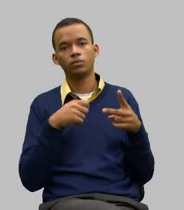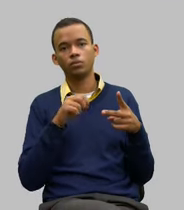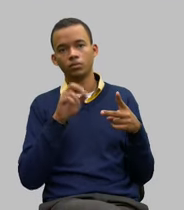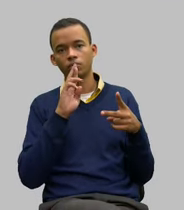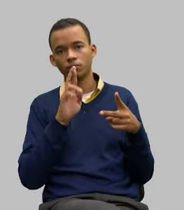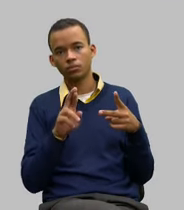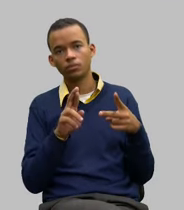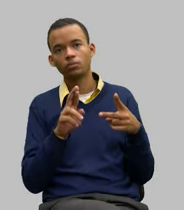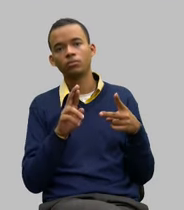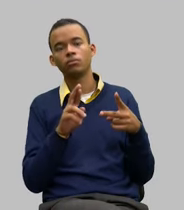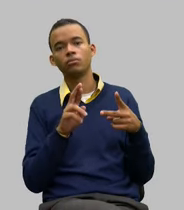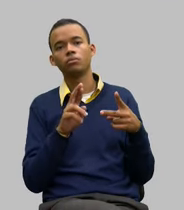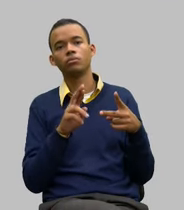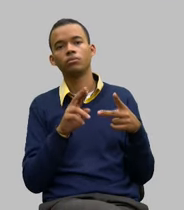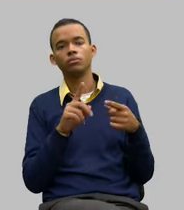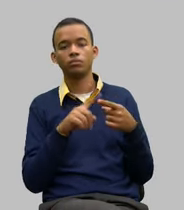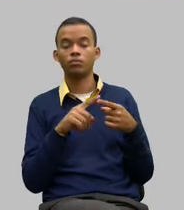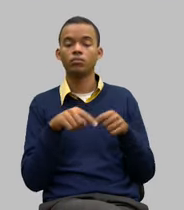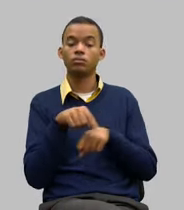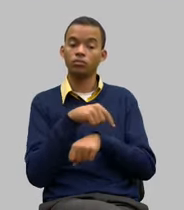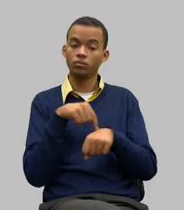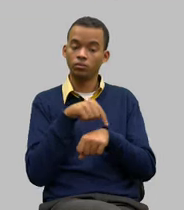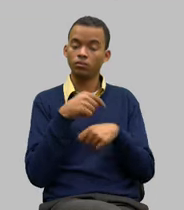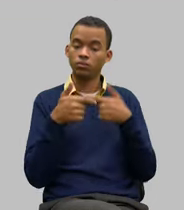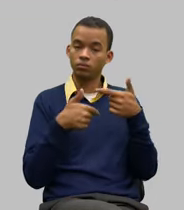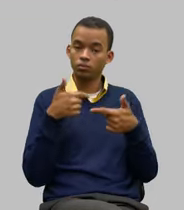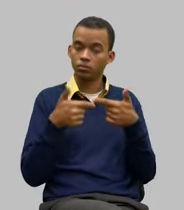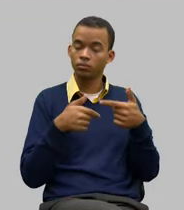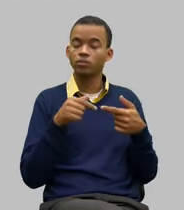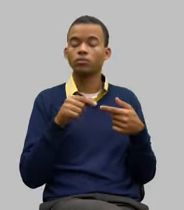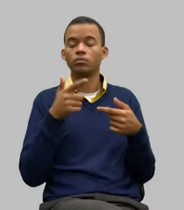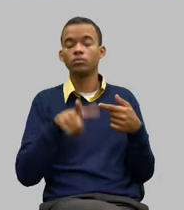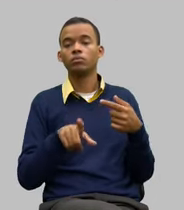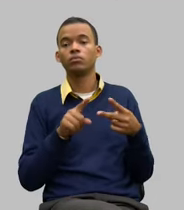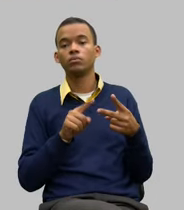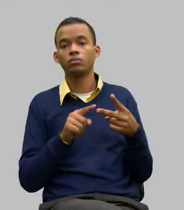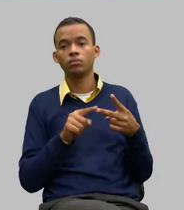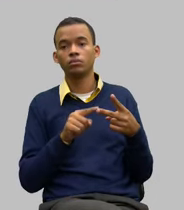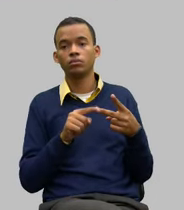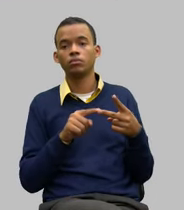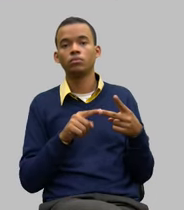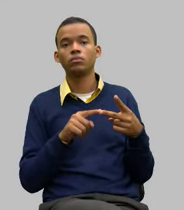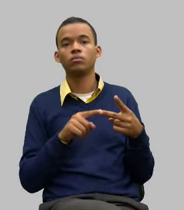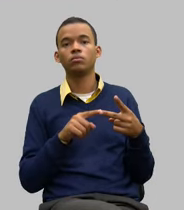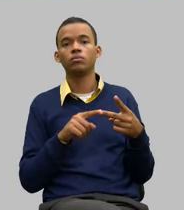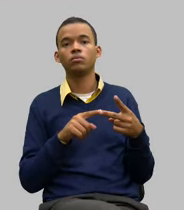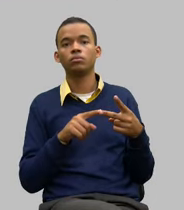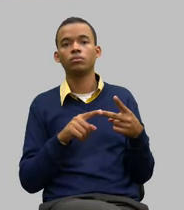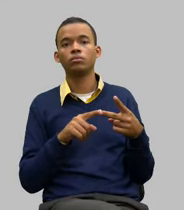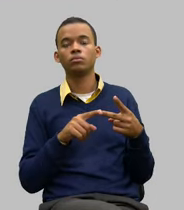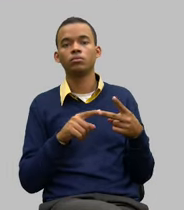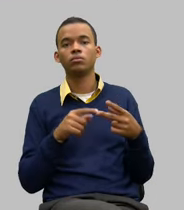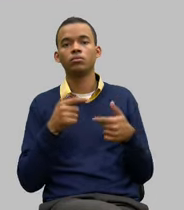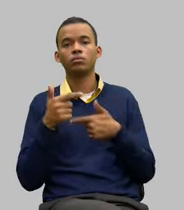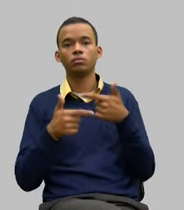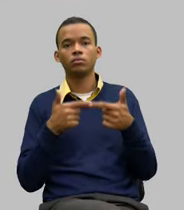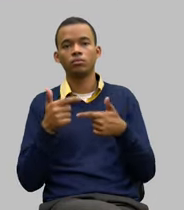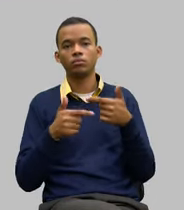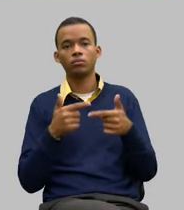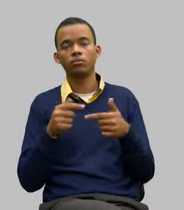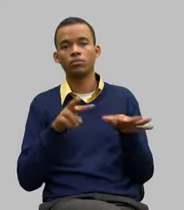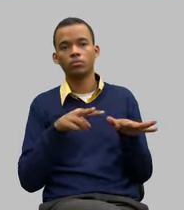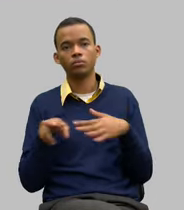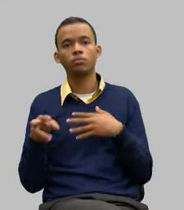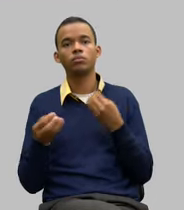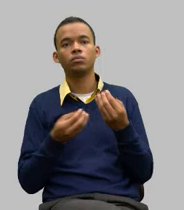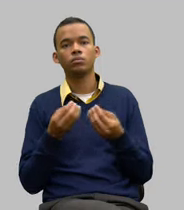a carga horária e também a questão do dessa escala de trabalho não perfeito Deputado com relação a carga horária com a